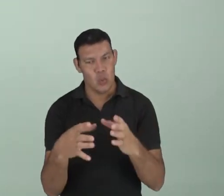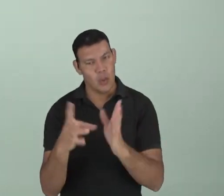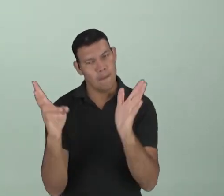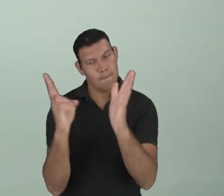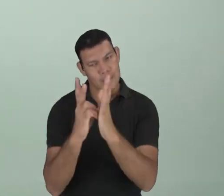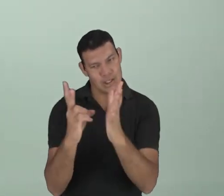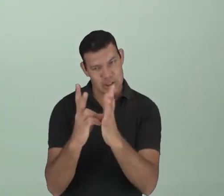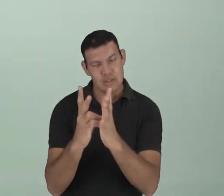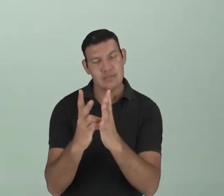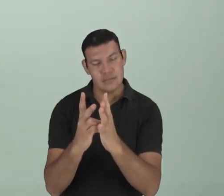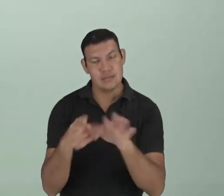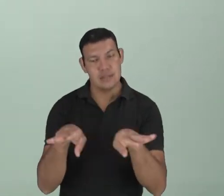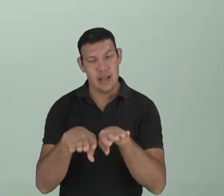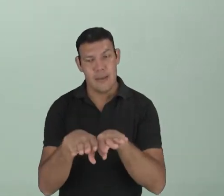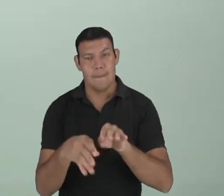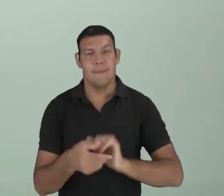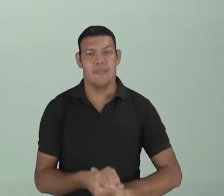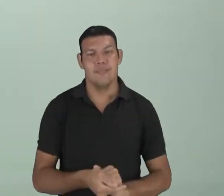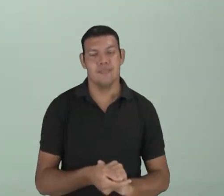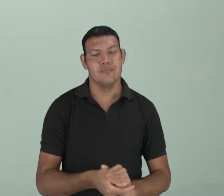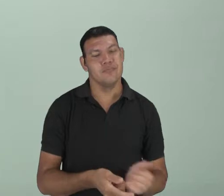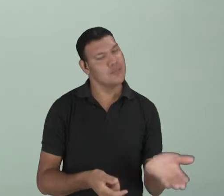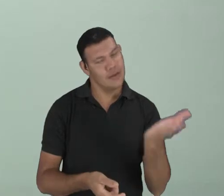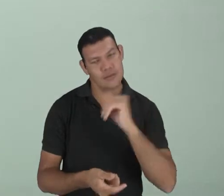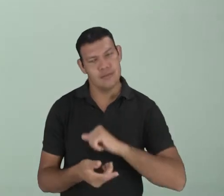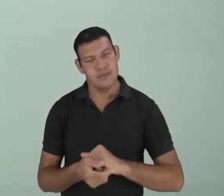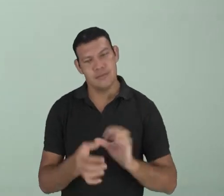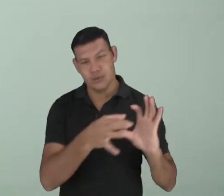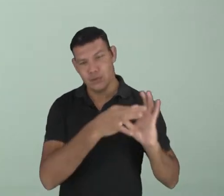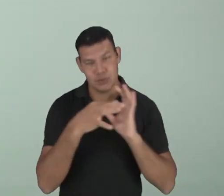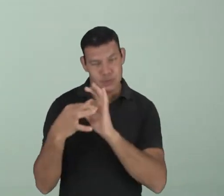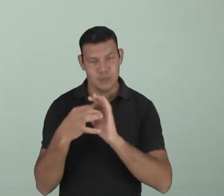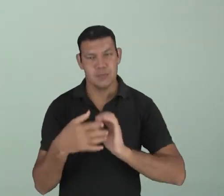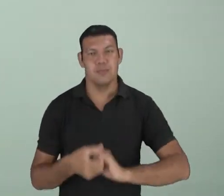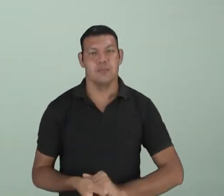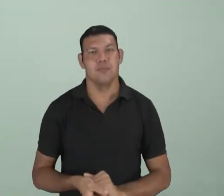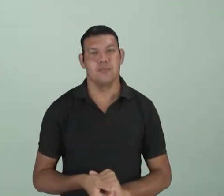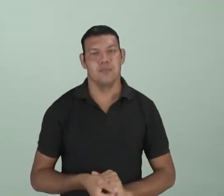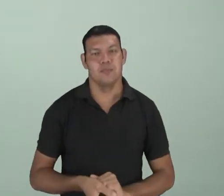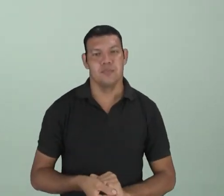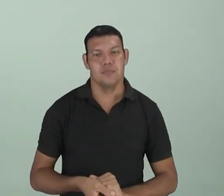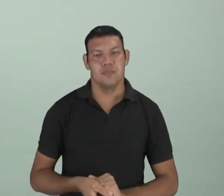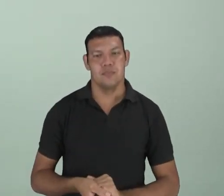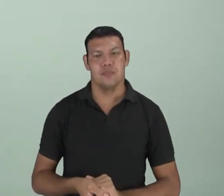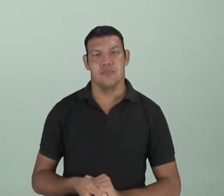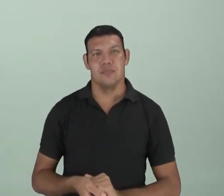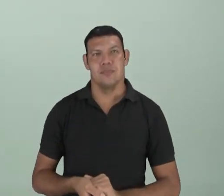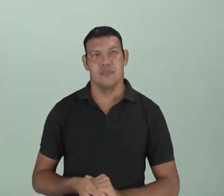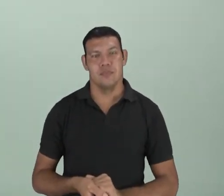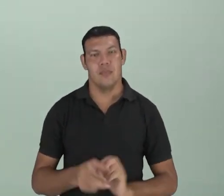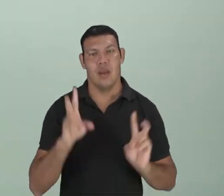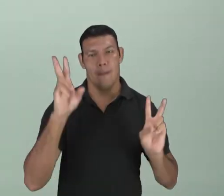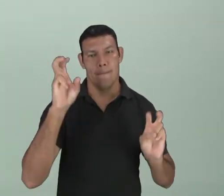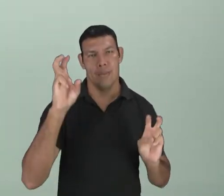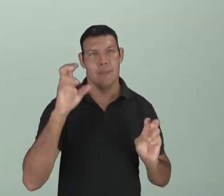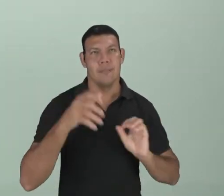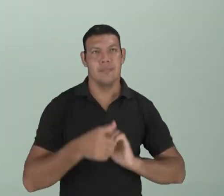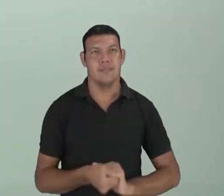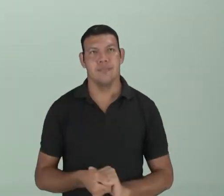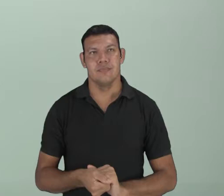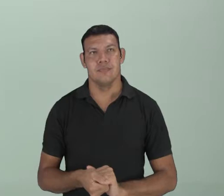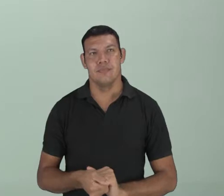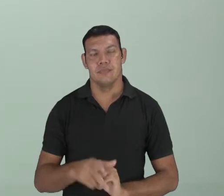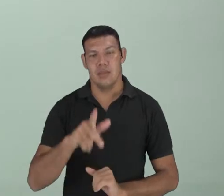povos indígenas. Então vamos lá, vamos ver um pouquinho desse contexto. Observem aí. Tem uma citação. Pardos